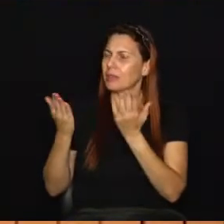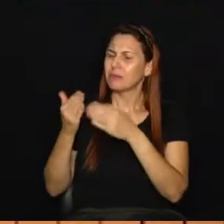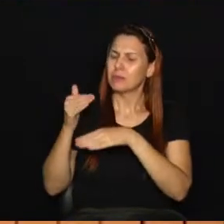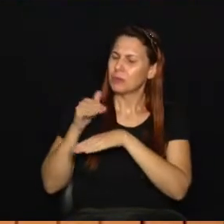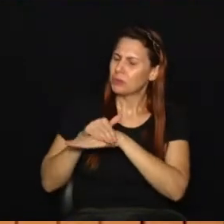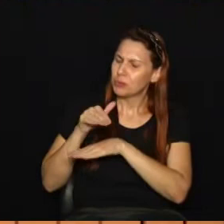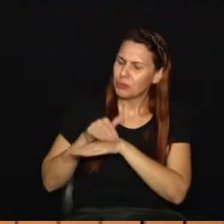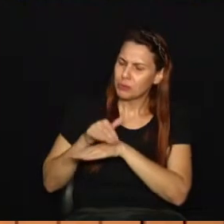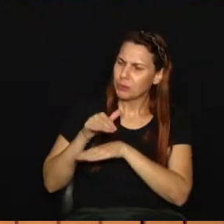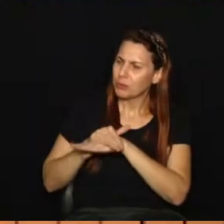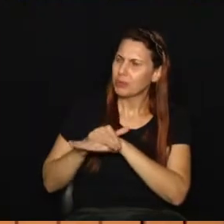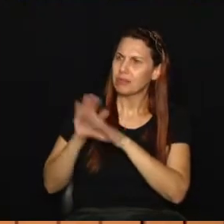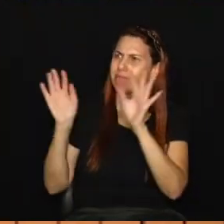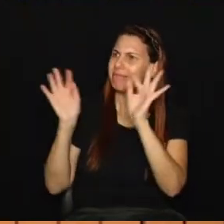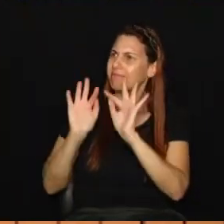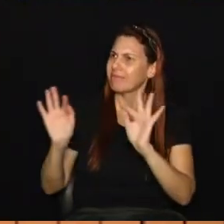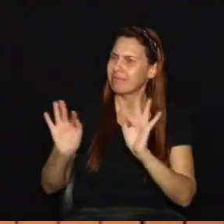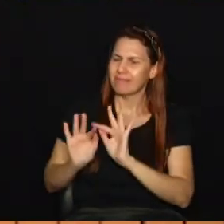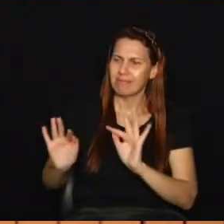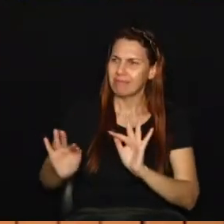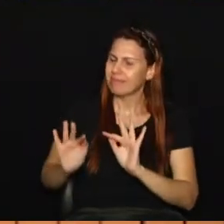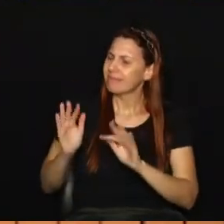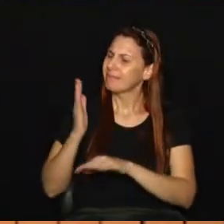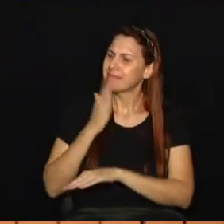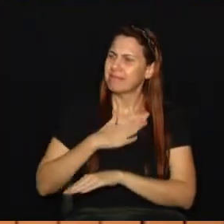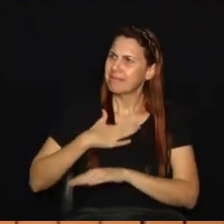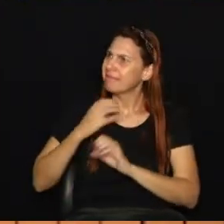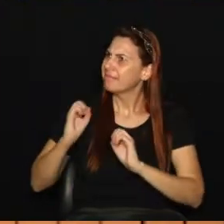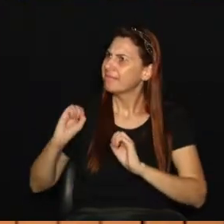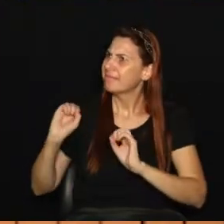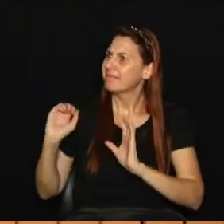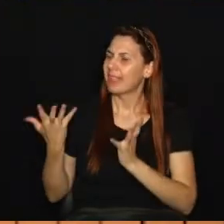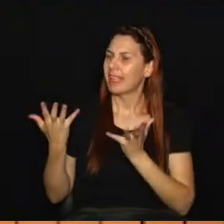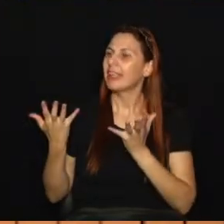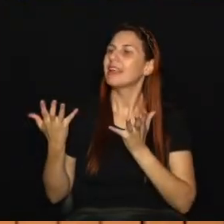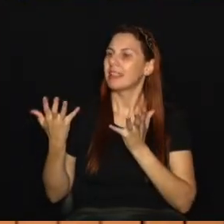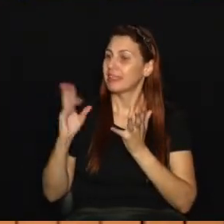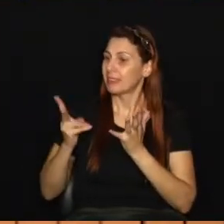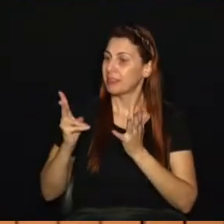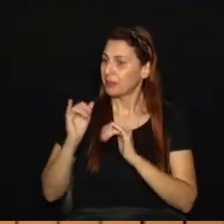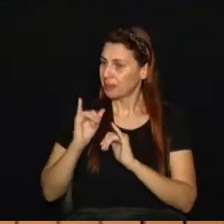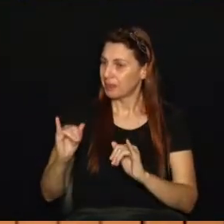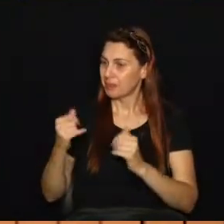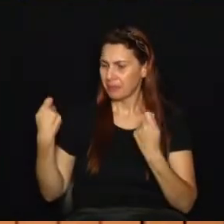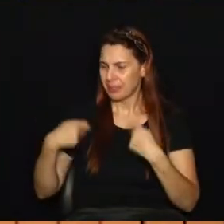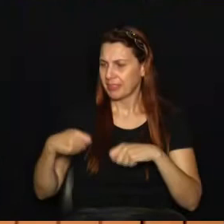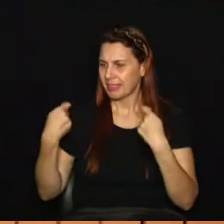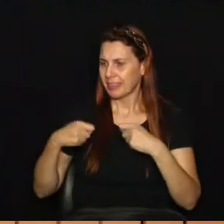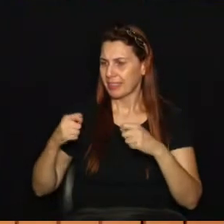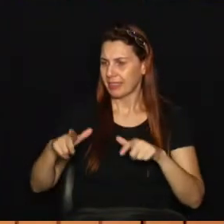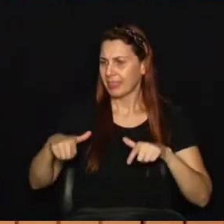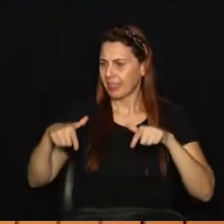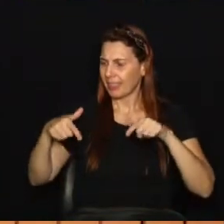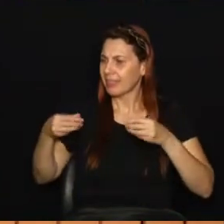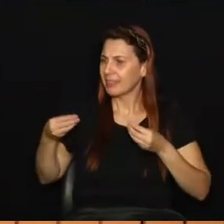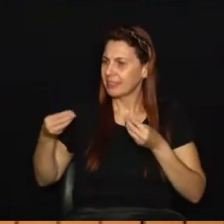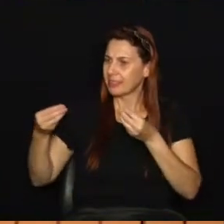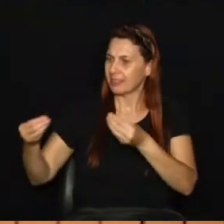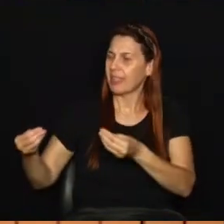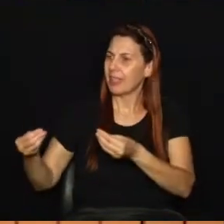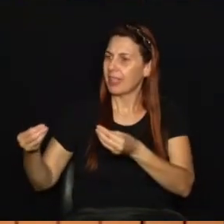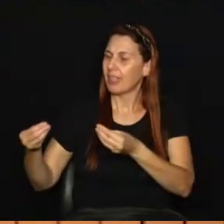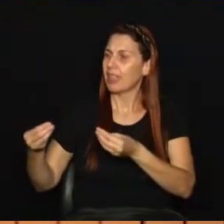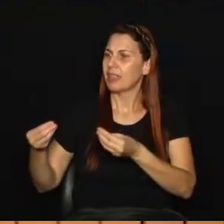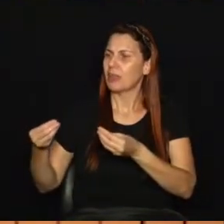muito feliz, uma noite festiva, como eu sempre digo que tem que ser essas entregas de título,